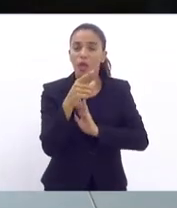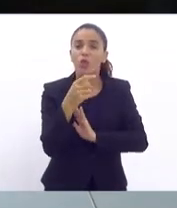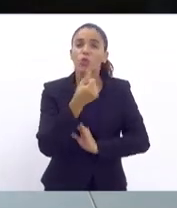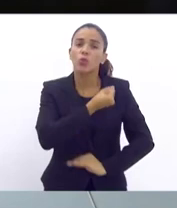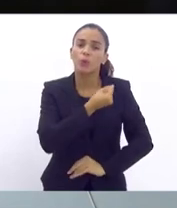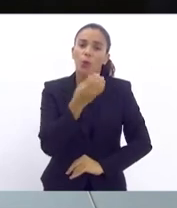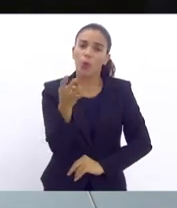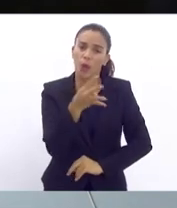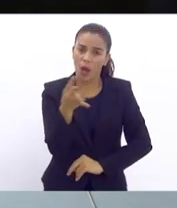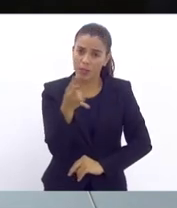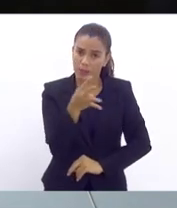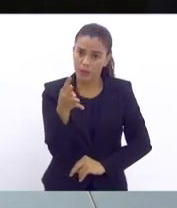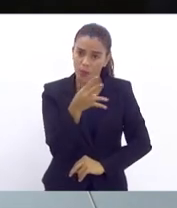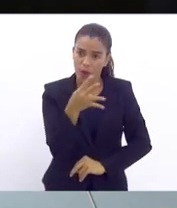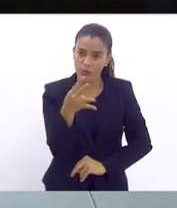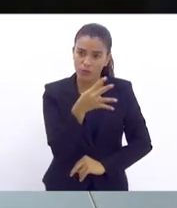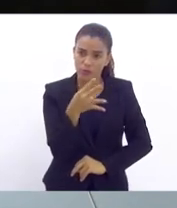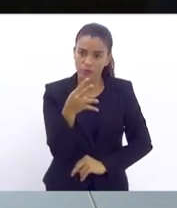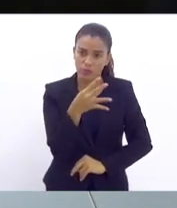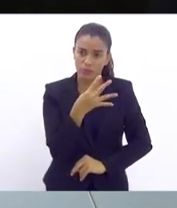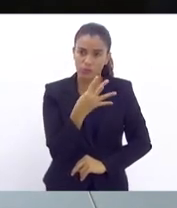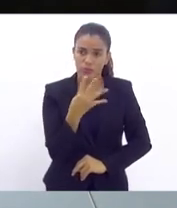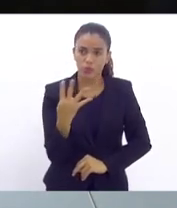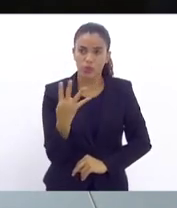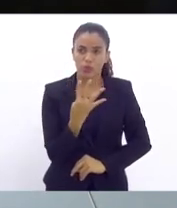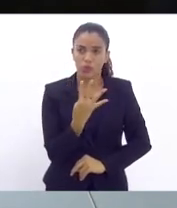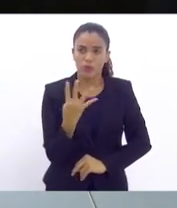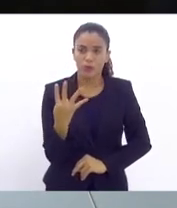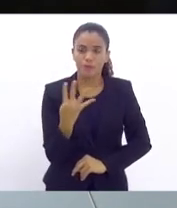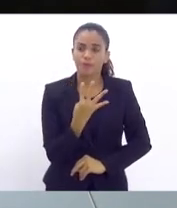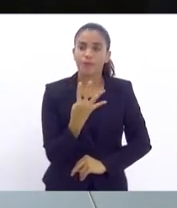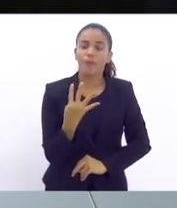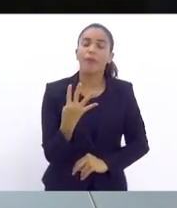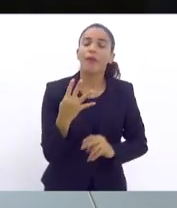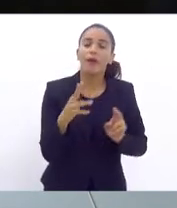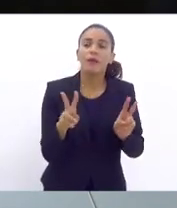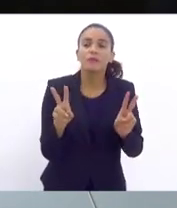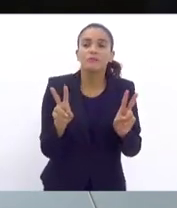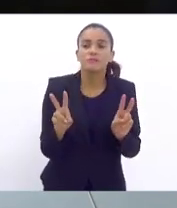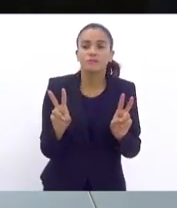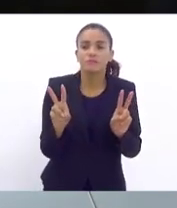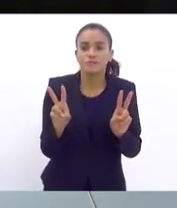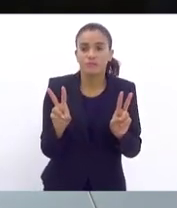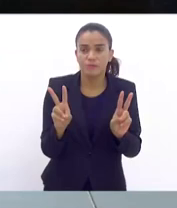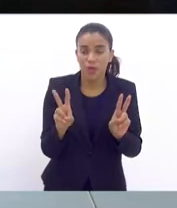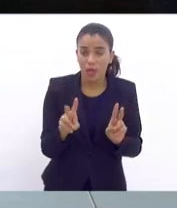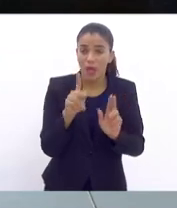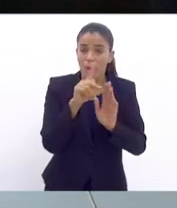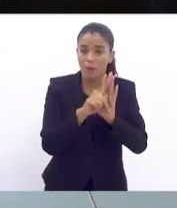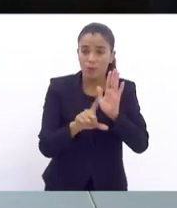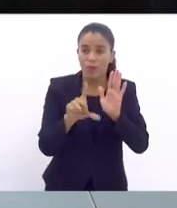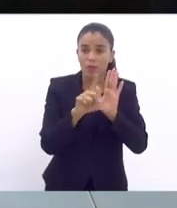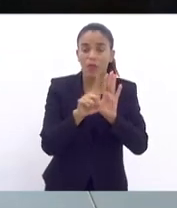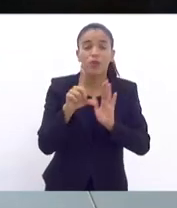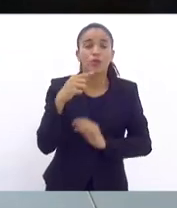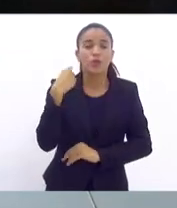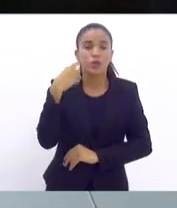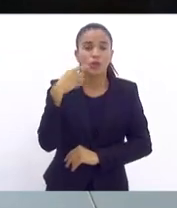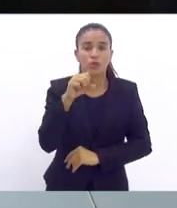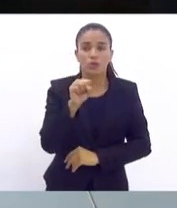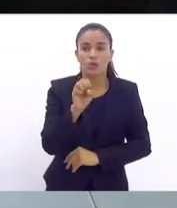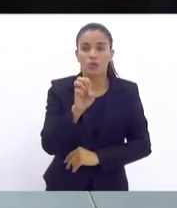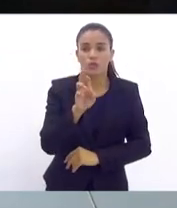pauta o 44 da pauta que é projeto do doutor Serginho